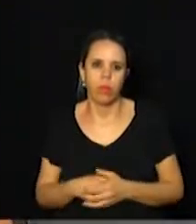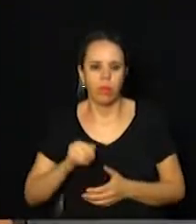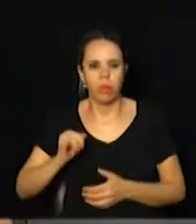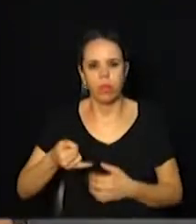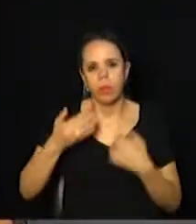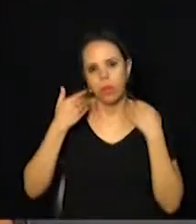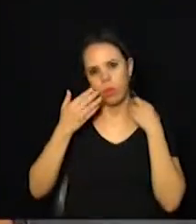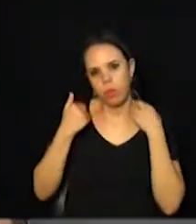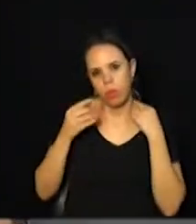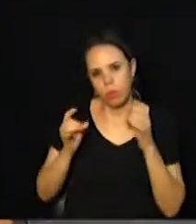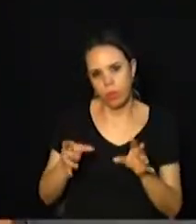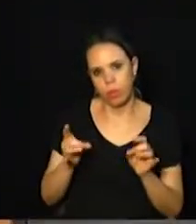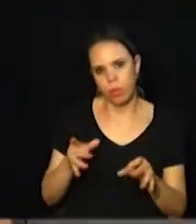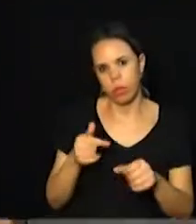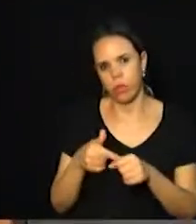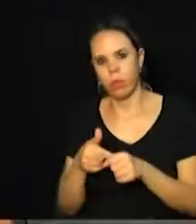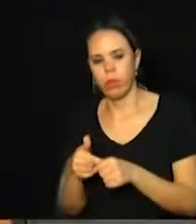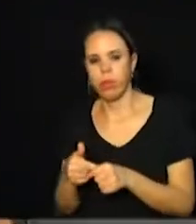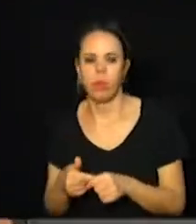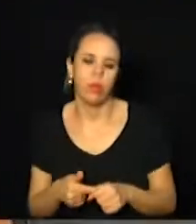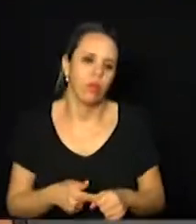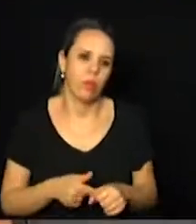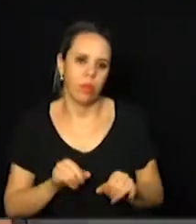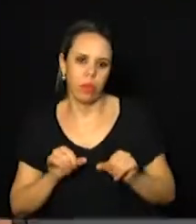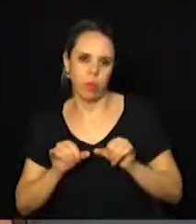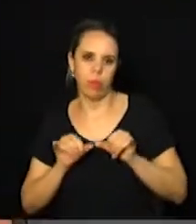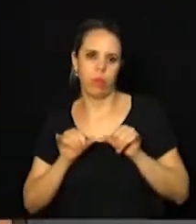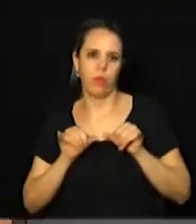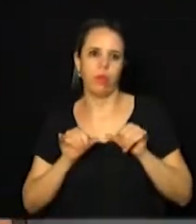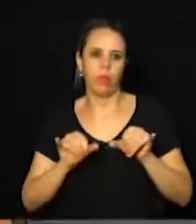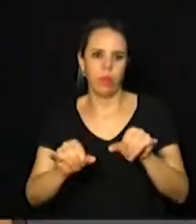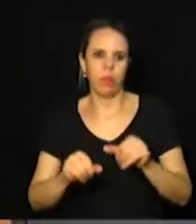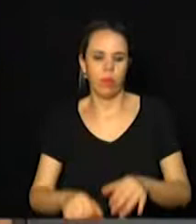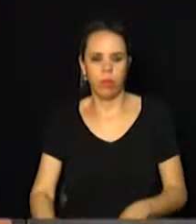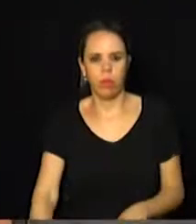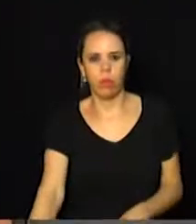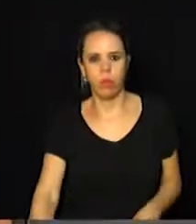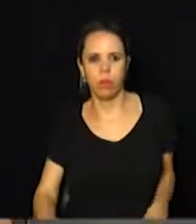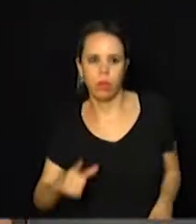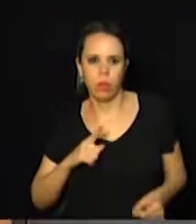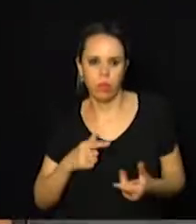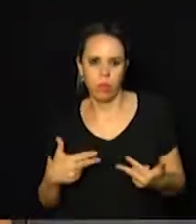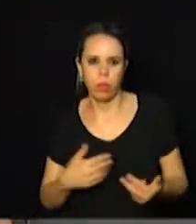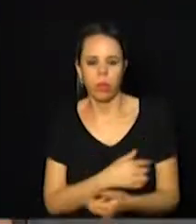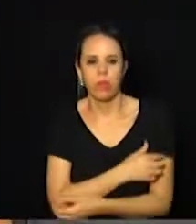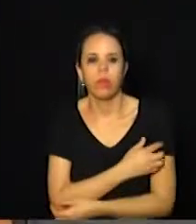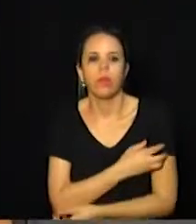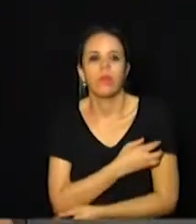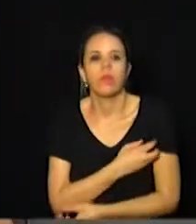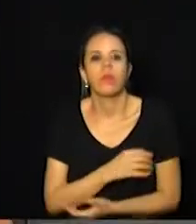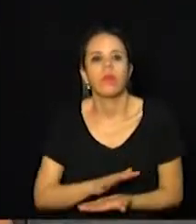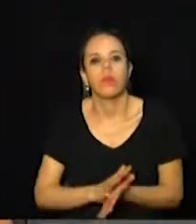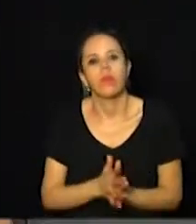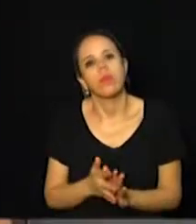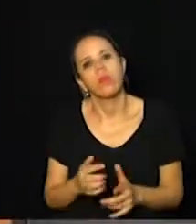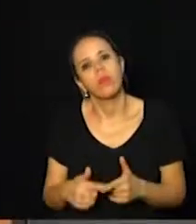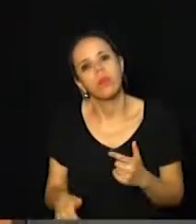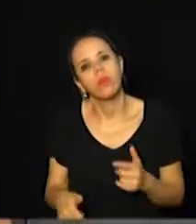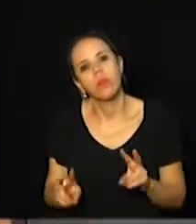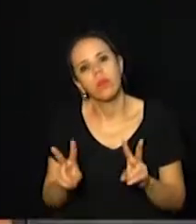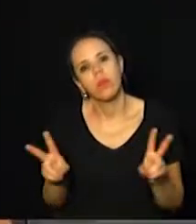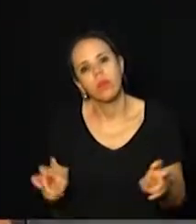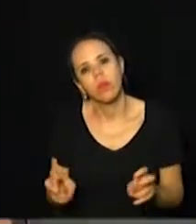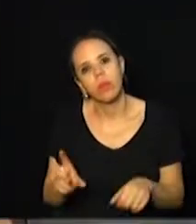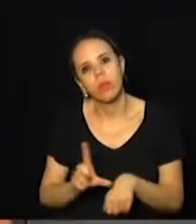exploração da venda de combustível pelo Carrefour e tem vários aspectos que distorcia essa